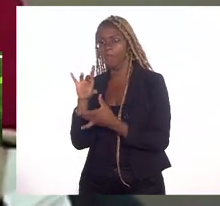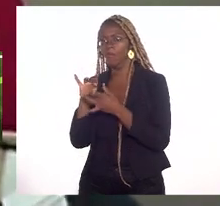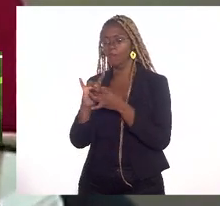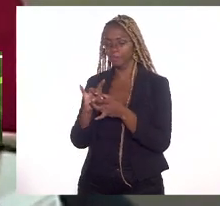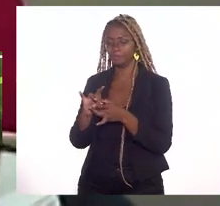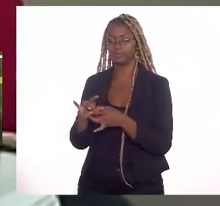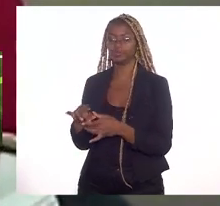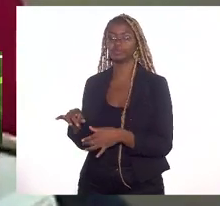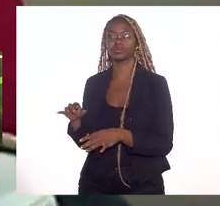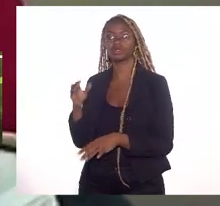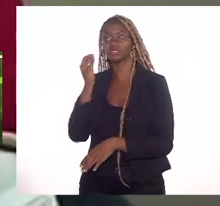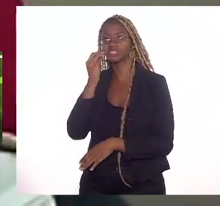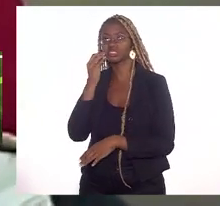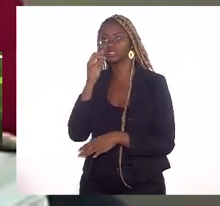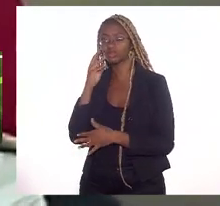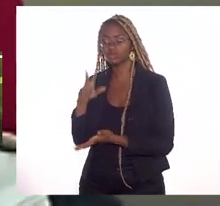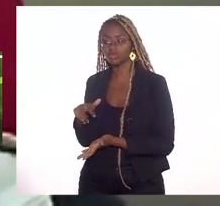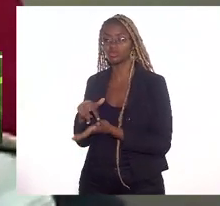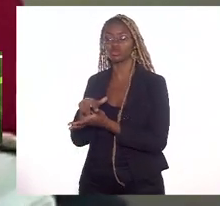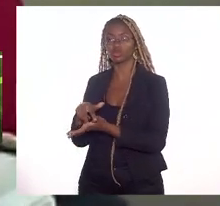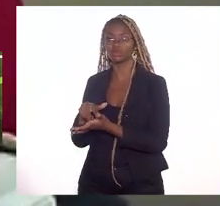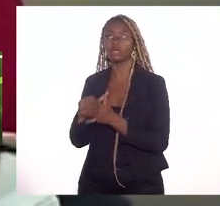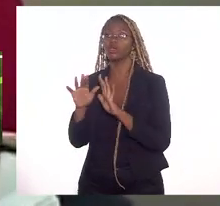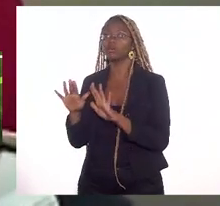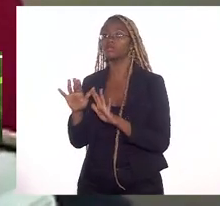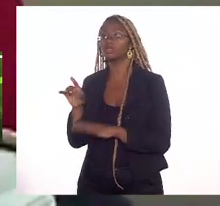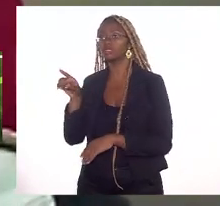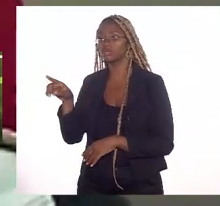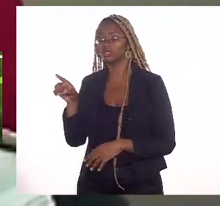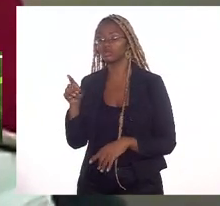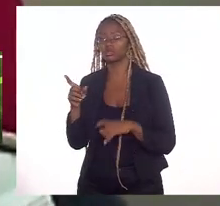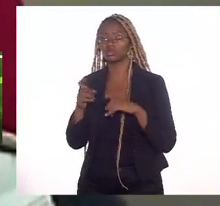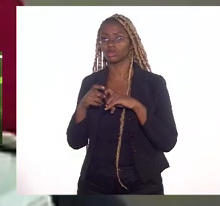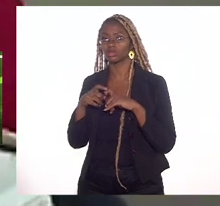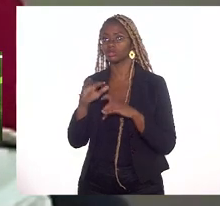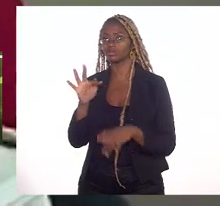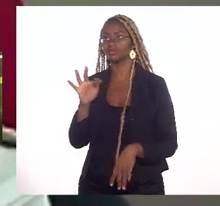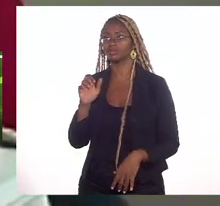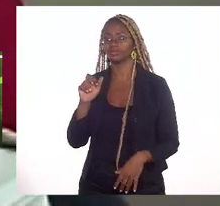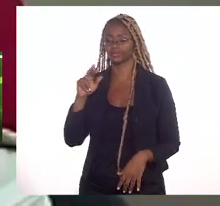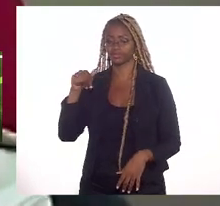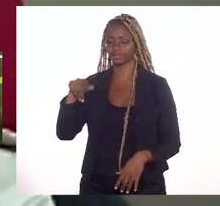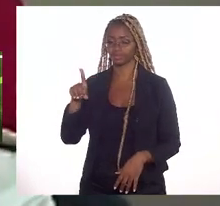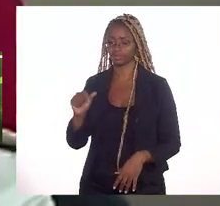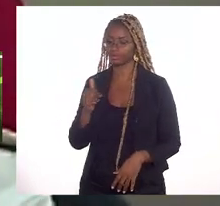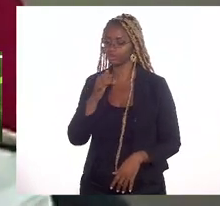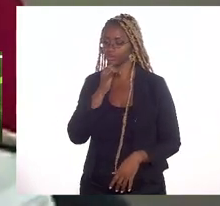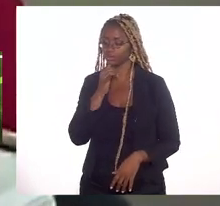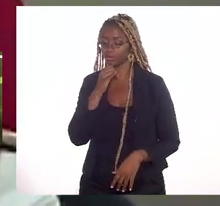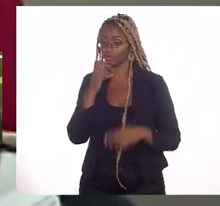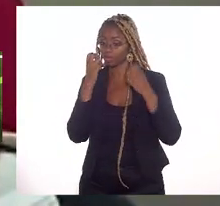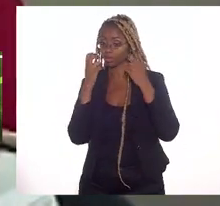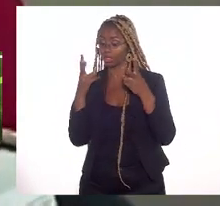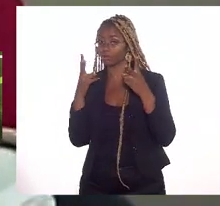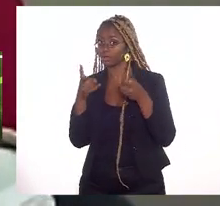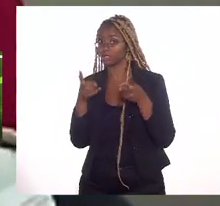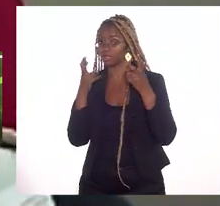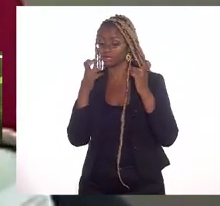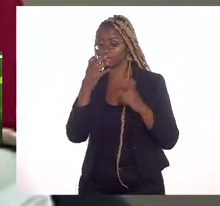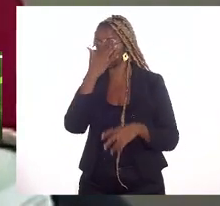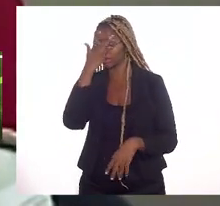o credenciamento. Mas na fala da doutora Fernanda, por exemplo, a gente verifica que aqueles